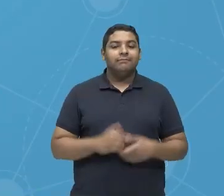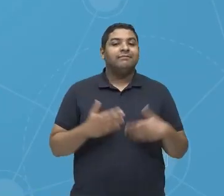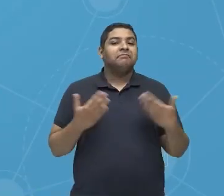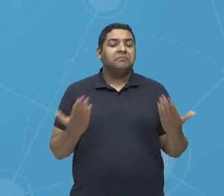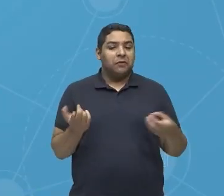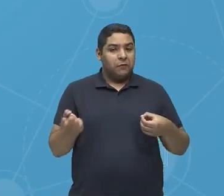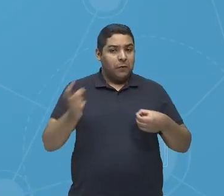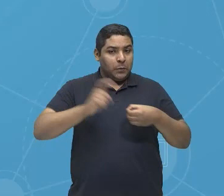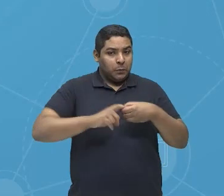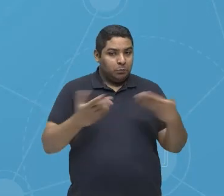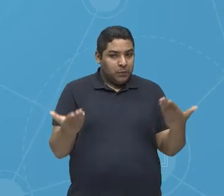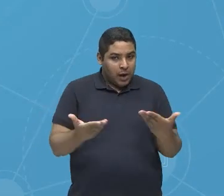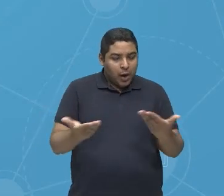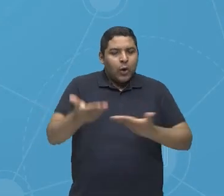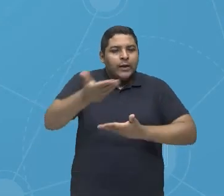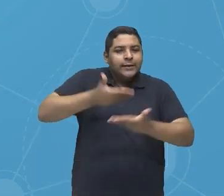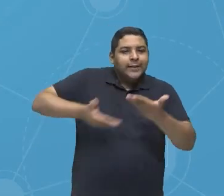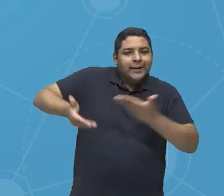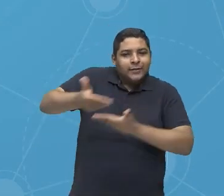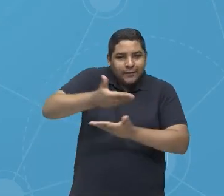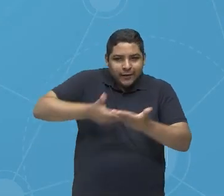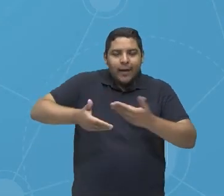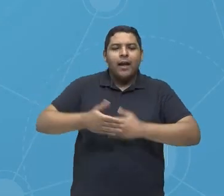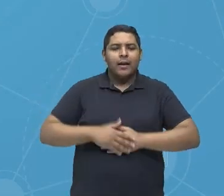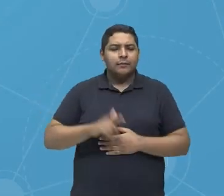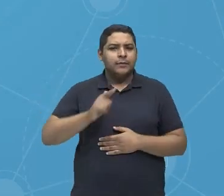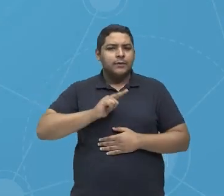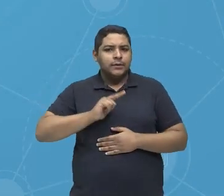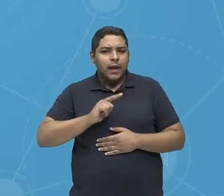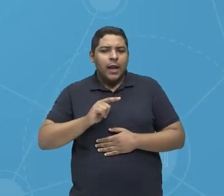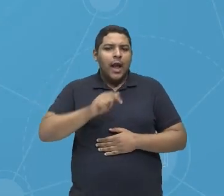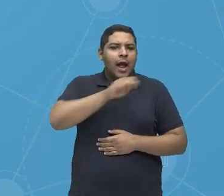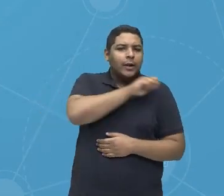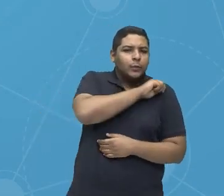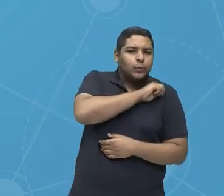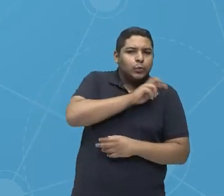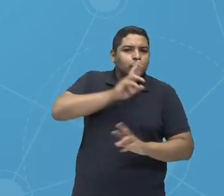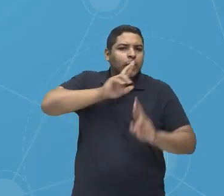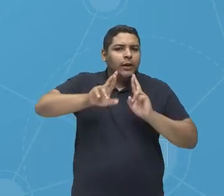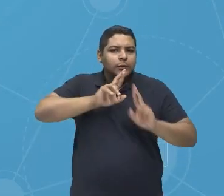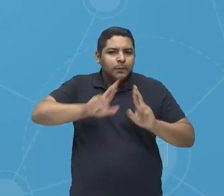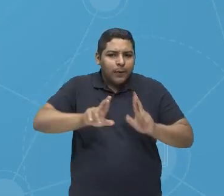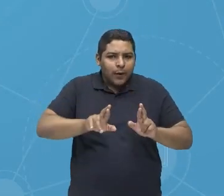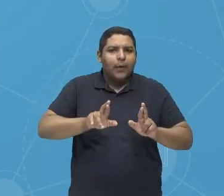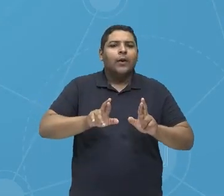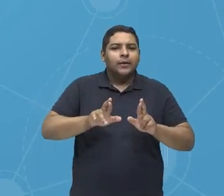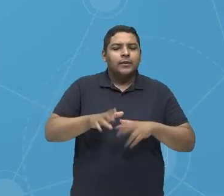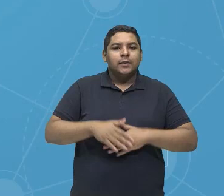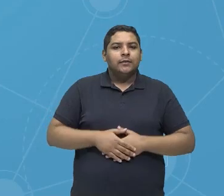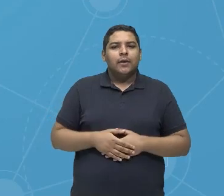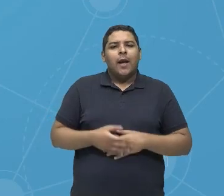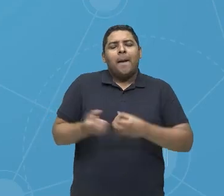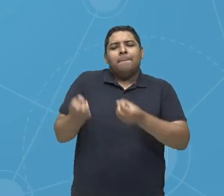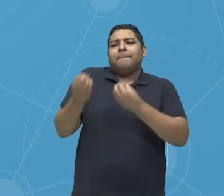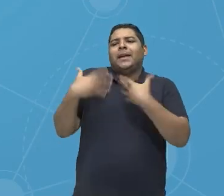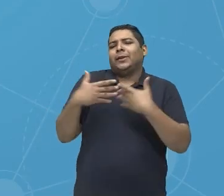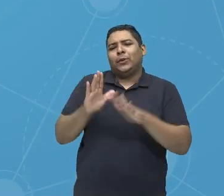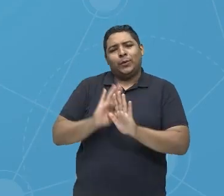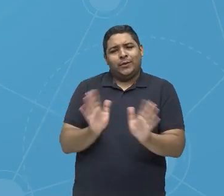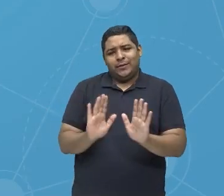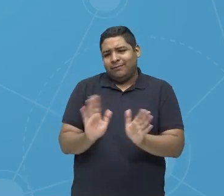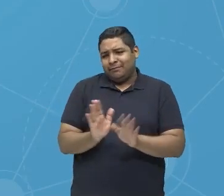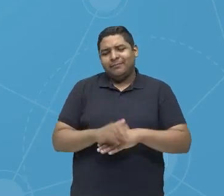Então, voltamos agora para a nossa interatividade. Temos alguma participação, algum aluno aí? Por favor, eu sempre falo, não abandone a professora Lúcia. Não